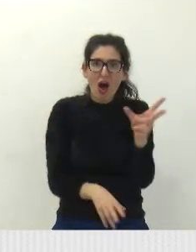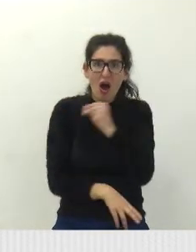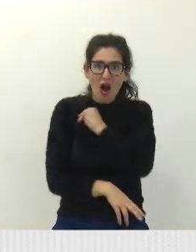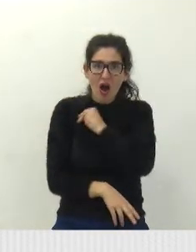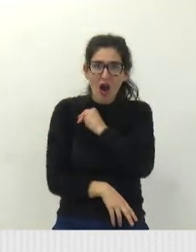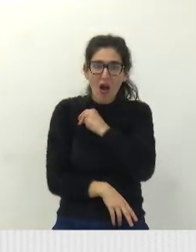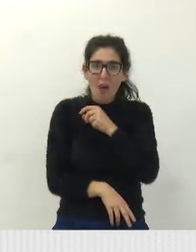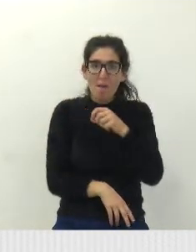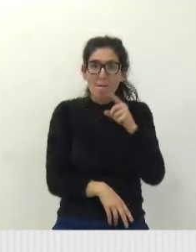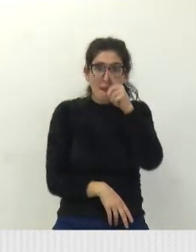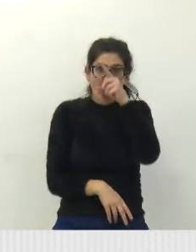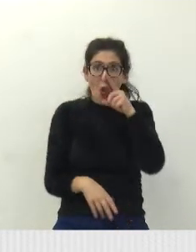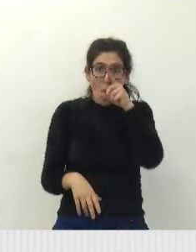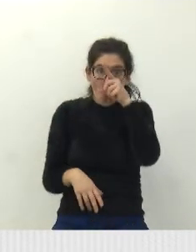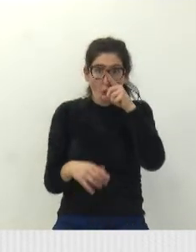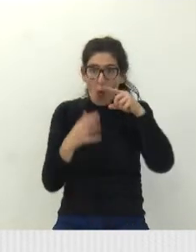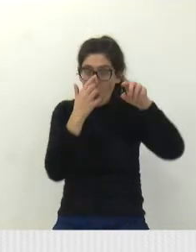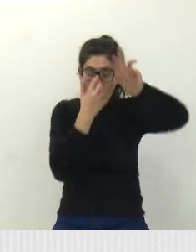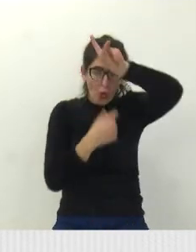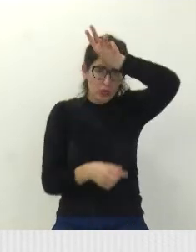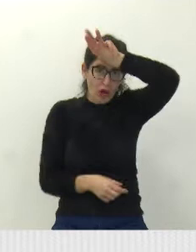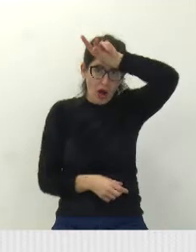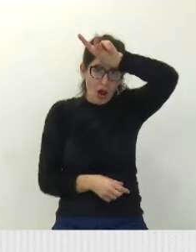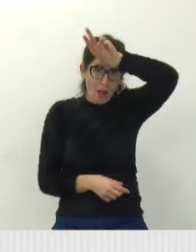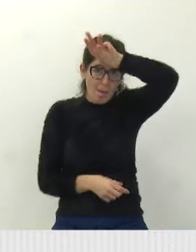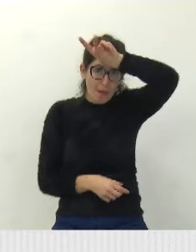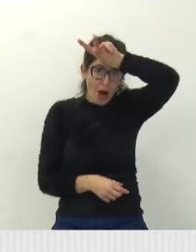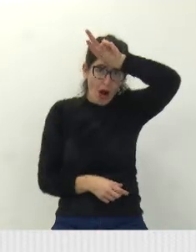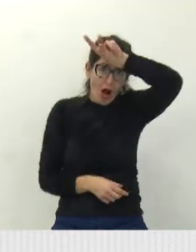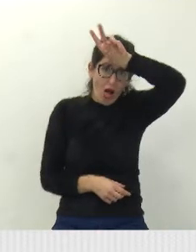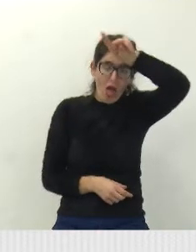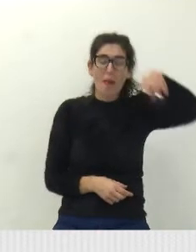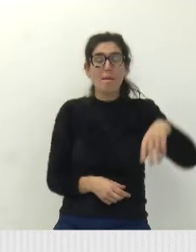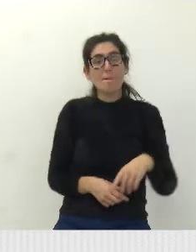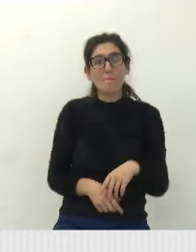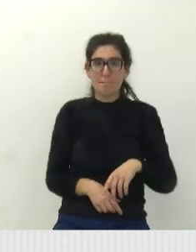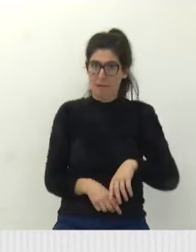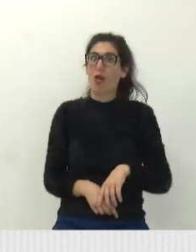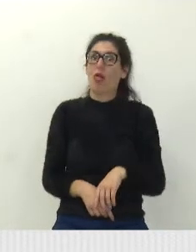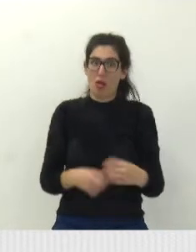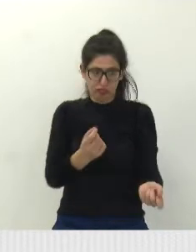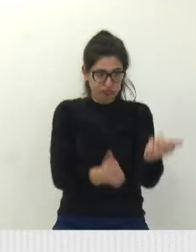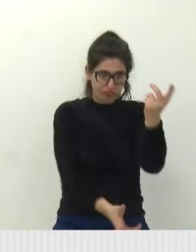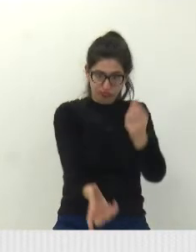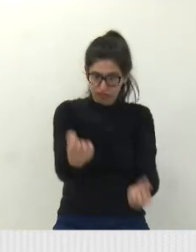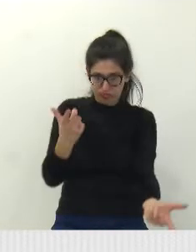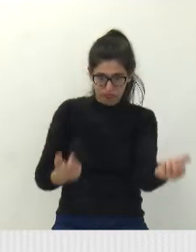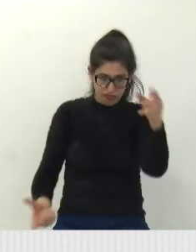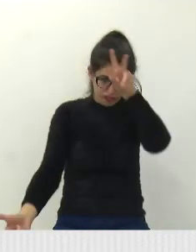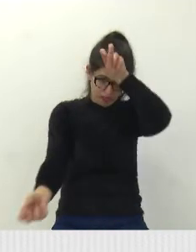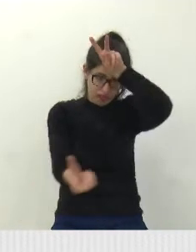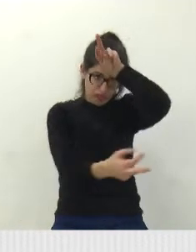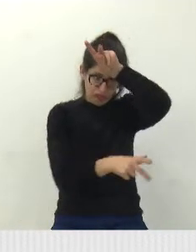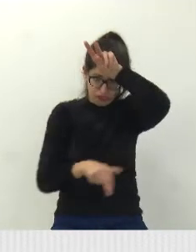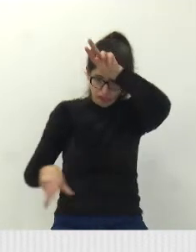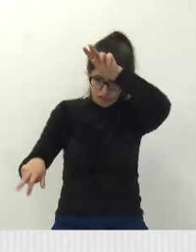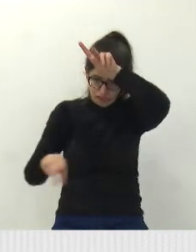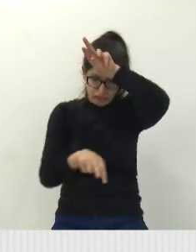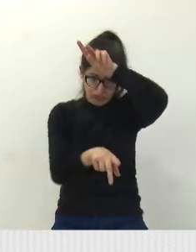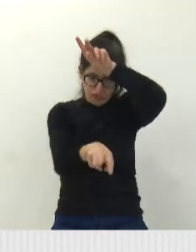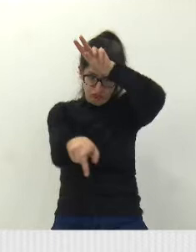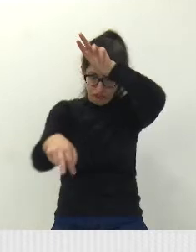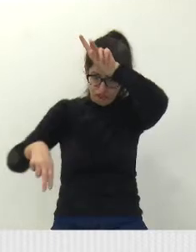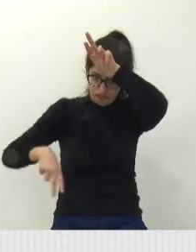animais peçonhentos. A prefeitura vai e limpa, os munis vão lá e jogam. Então, é o que eu falo, cada um com